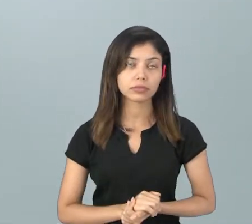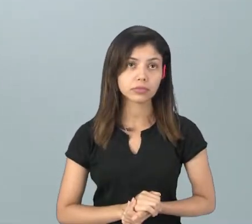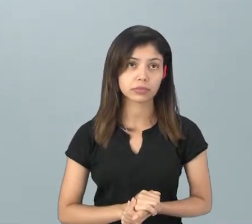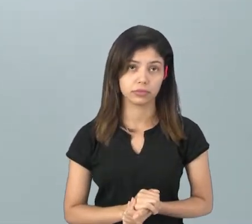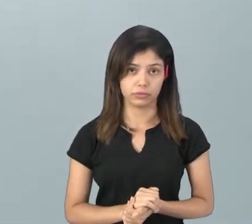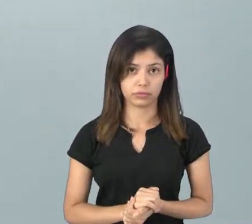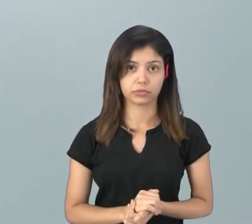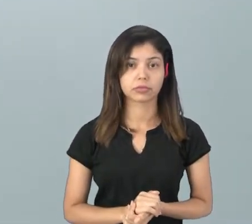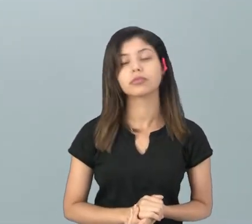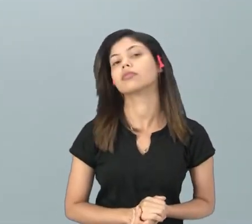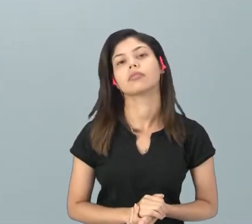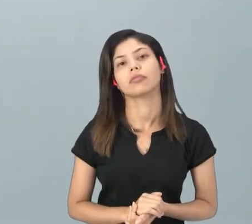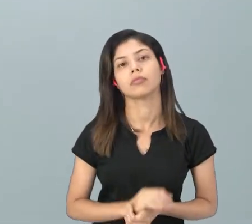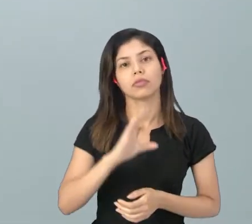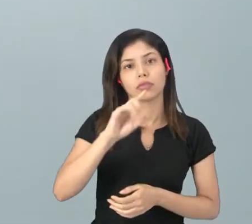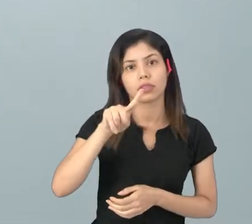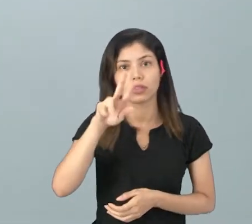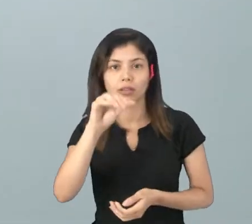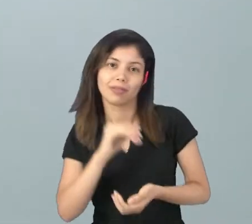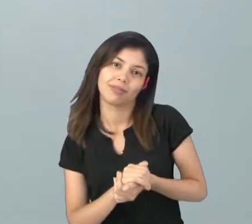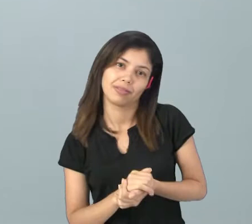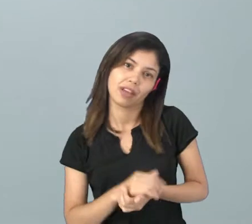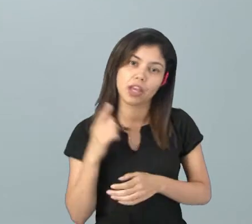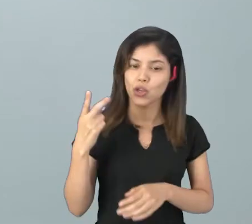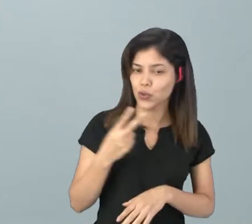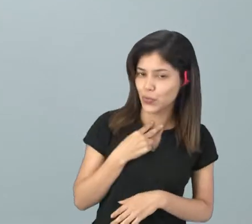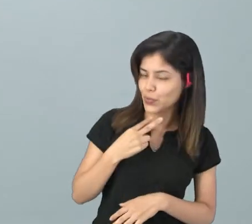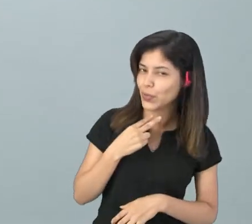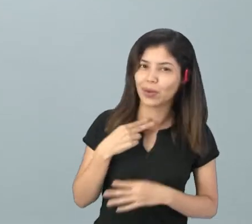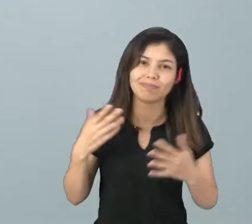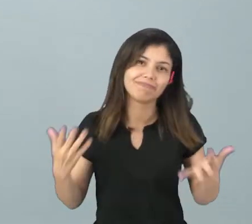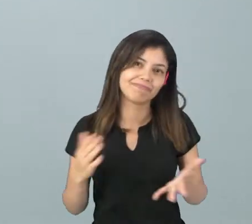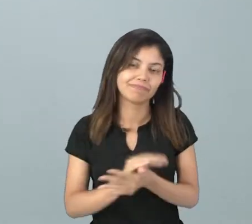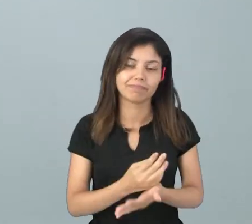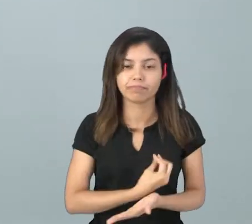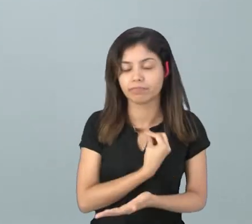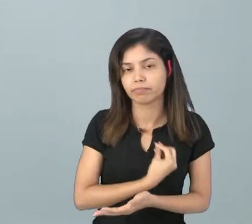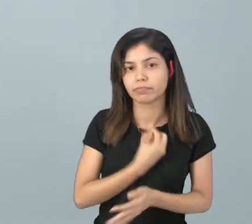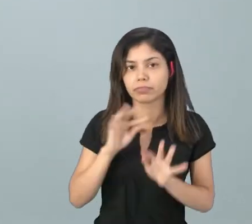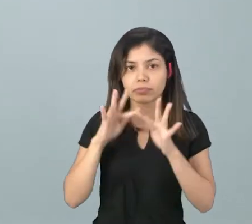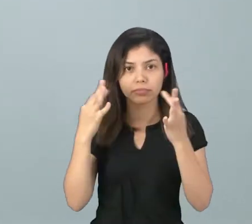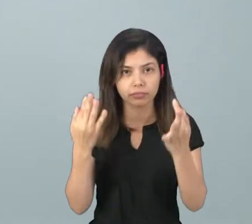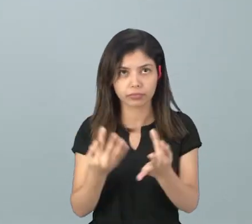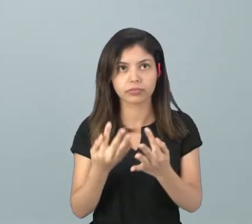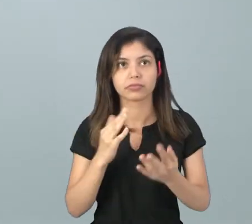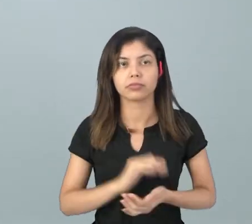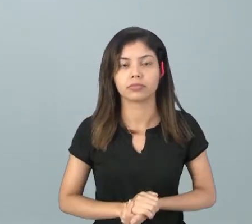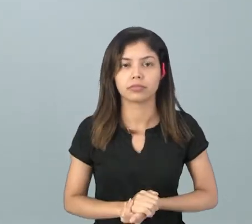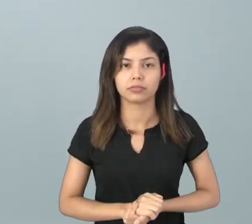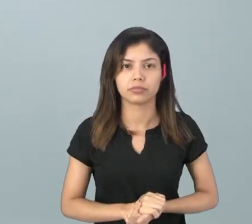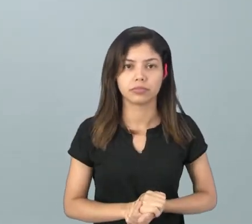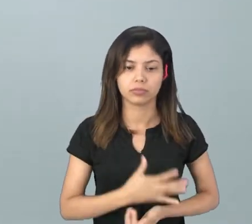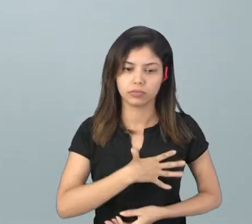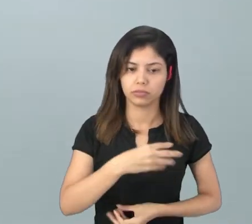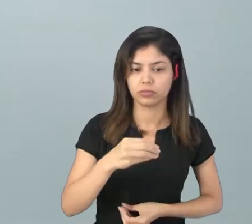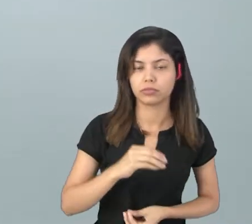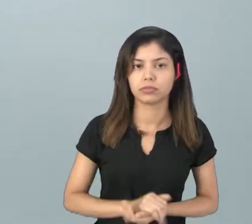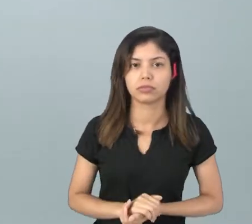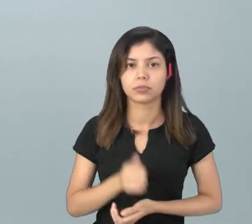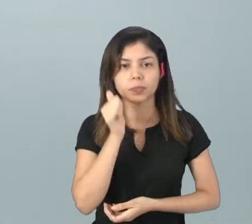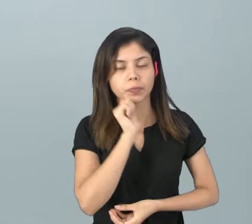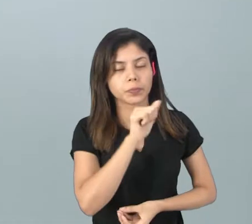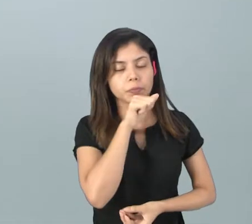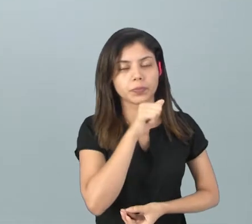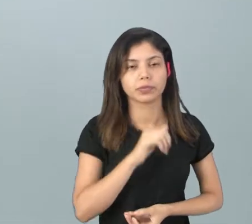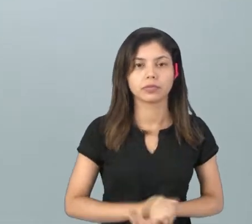no lar, culto no lar, e às vezes você está colocando em risco a vida dos seus familiares, do seu filho, da sua